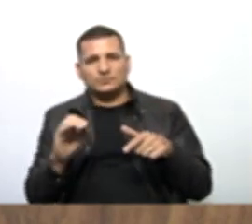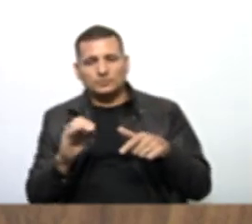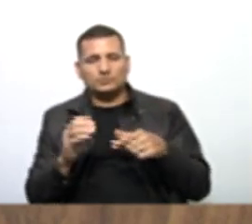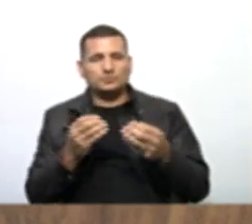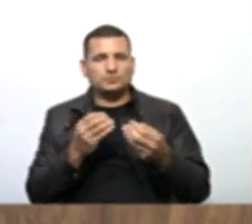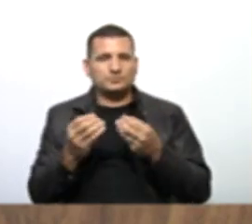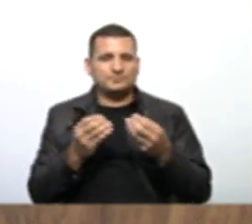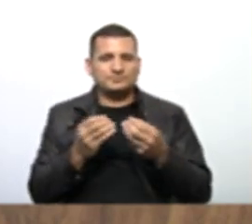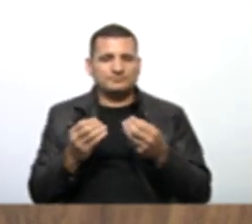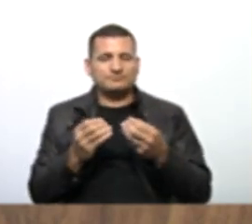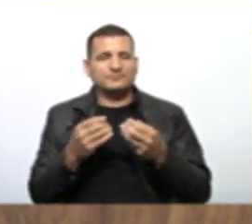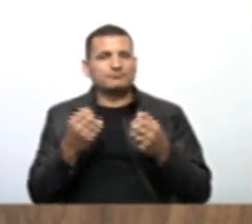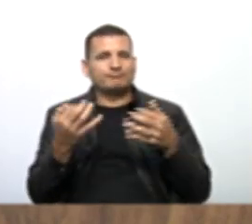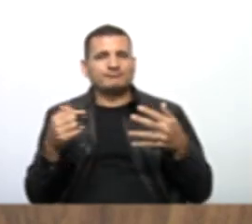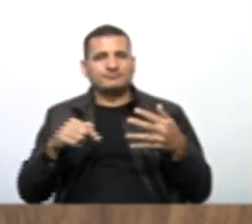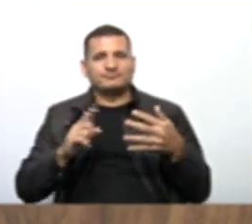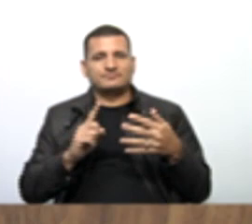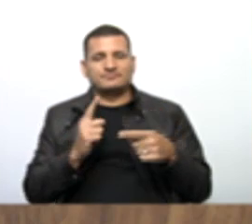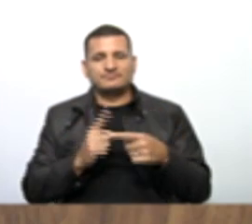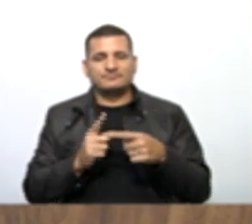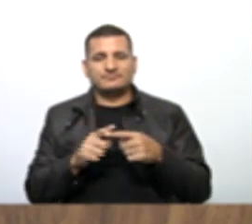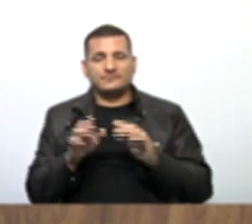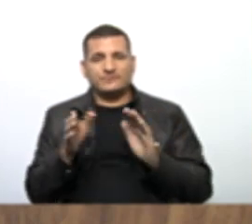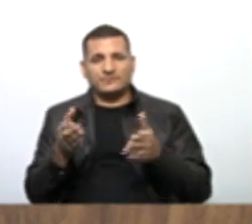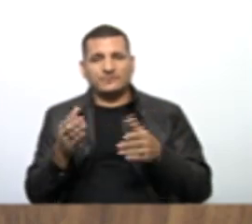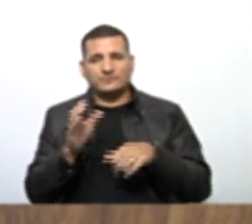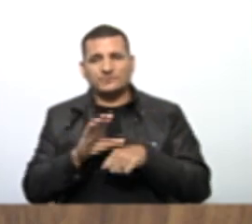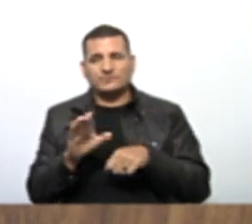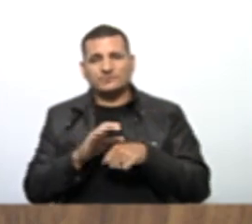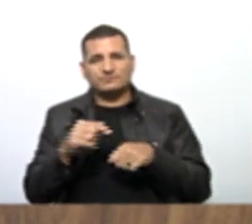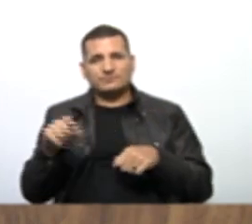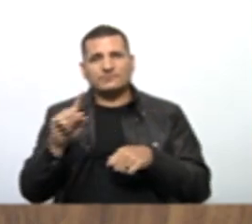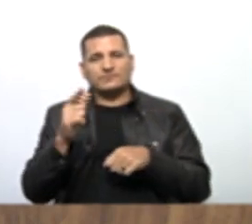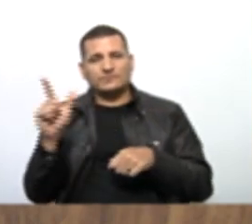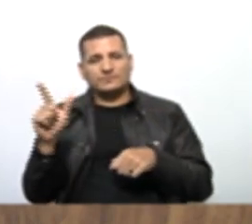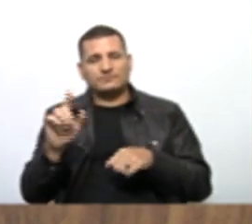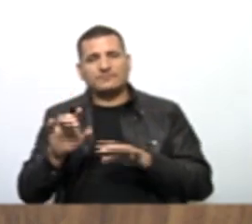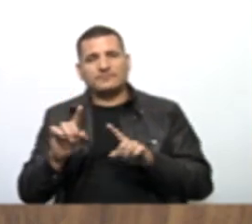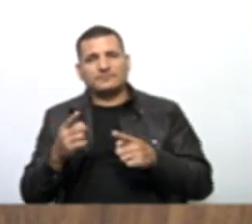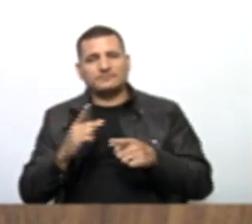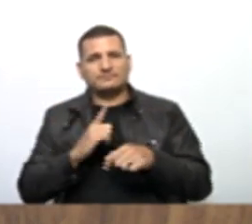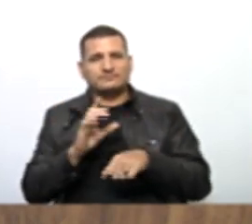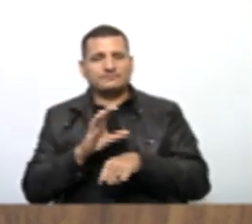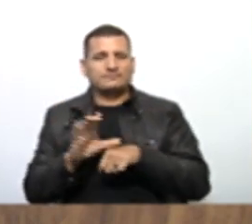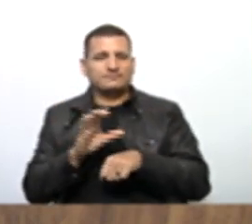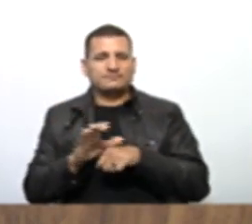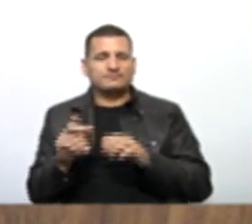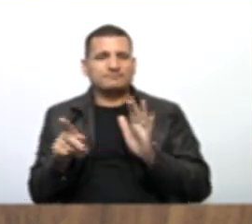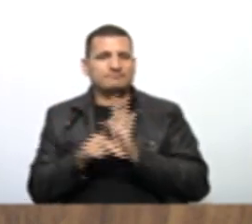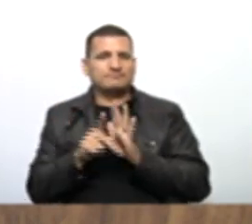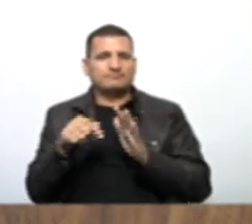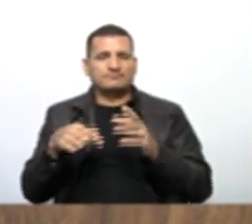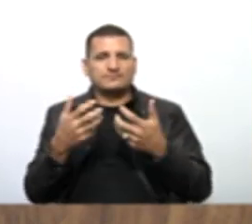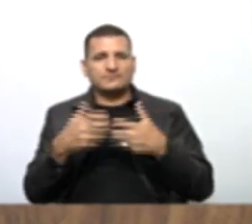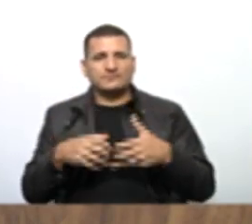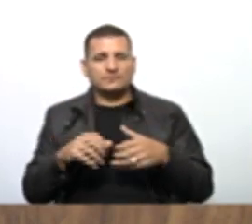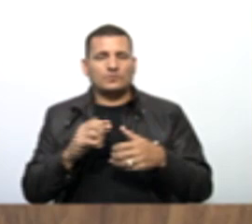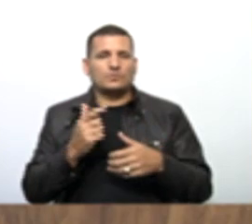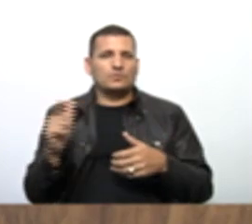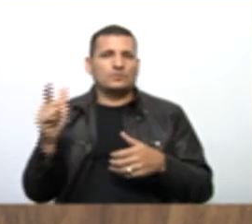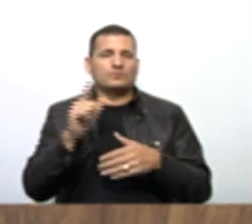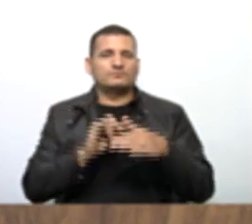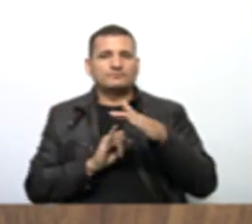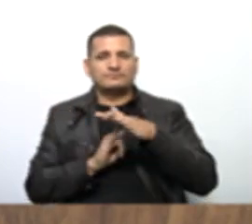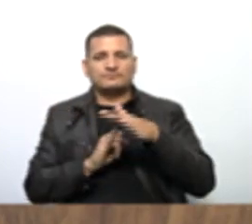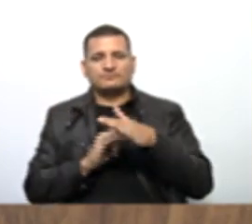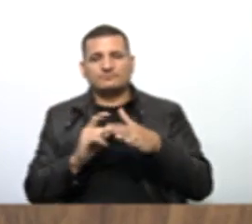contempla até porque o foco do curso de vocês é outro mas a gente tem cursos específicos para isso não só aqui no if como em várias outras instituições de ensino